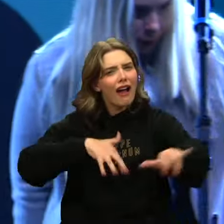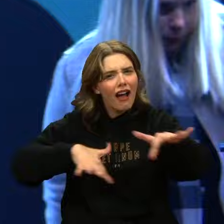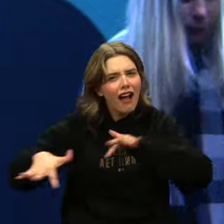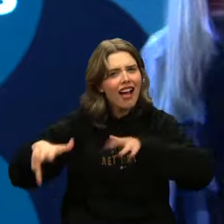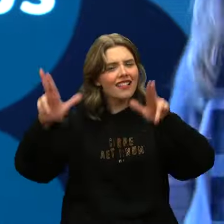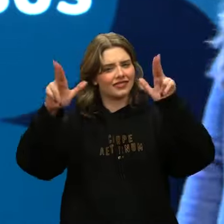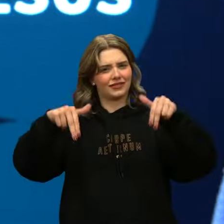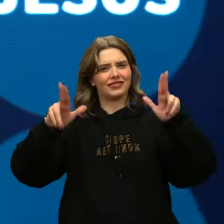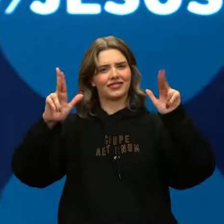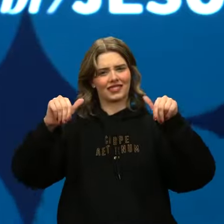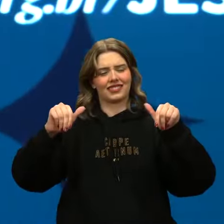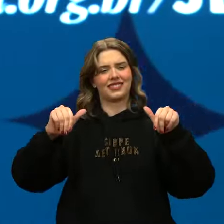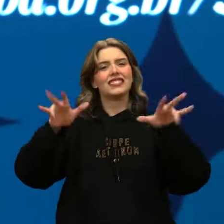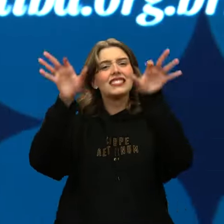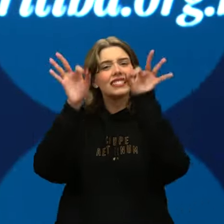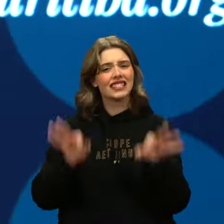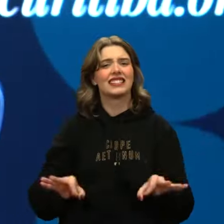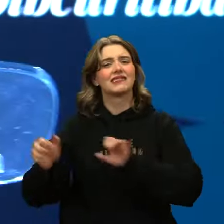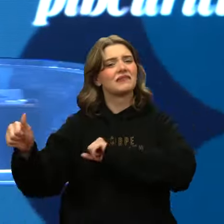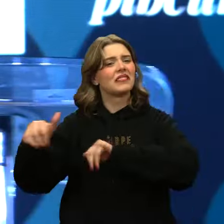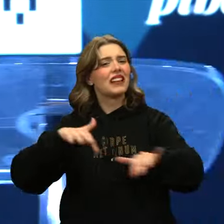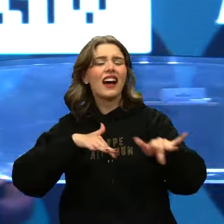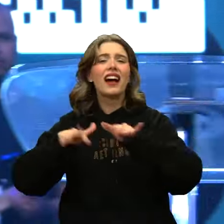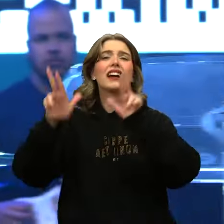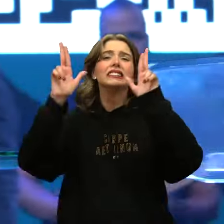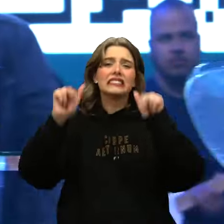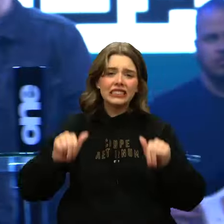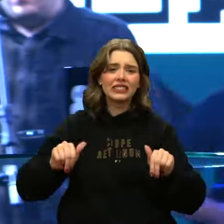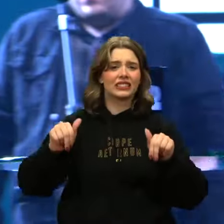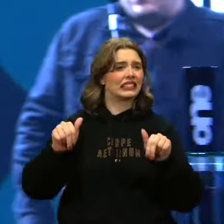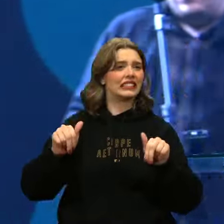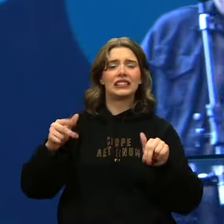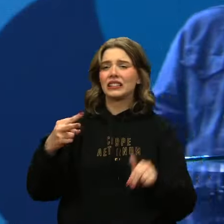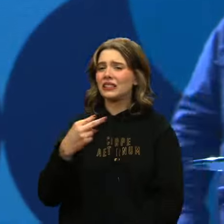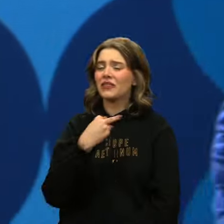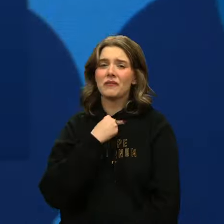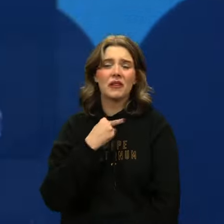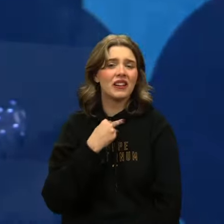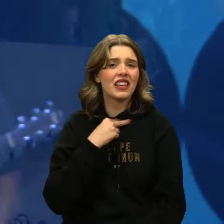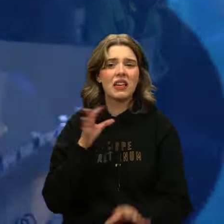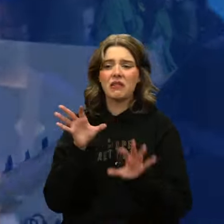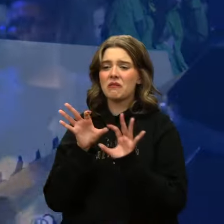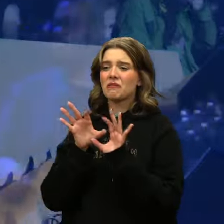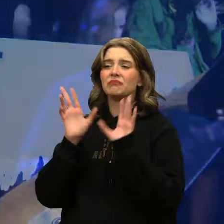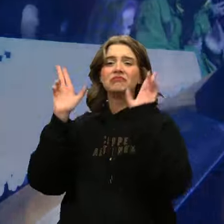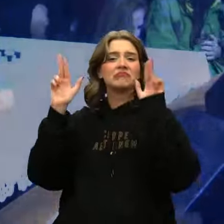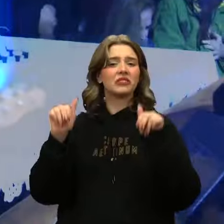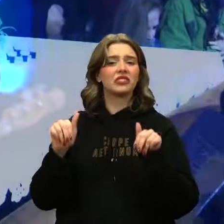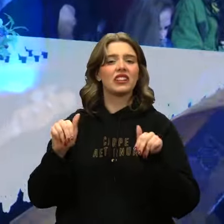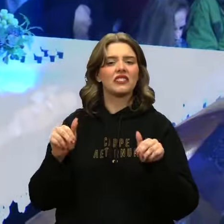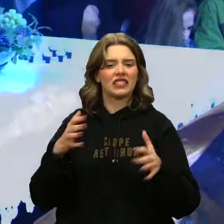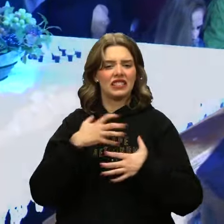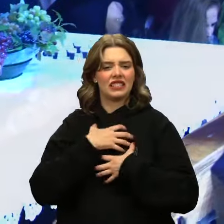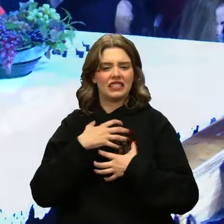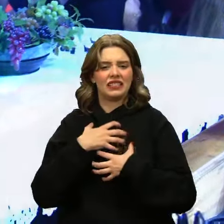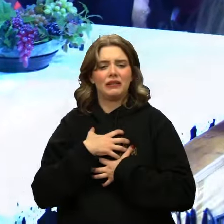inabaláveis, certezas inabaláveis que não vão permitir você chacoalhar.